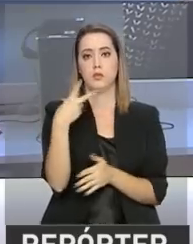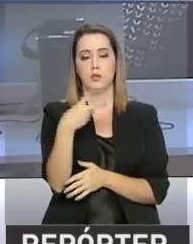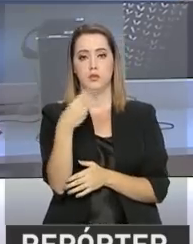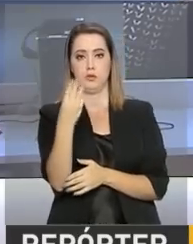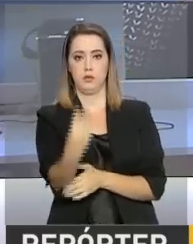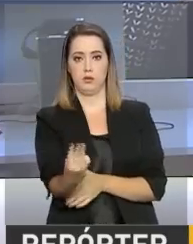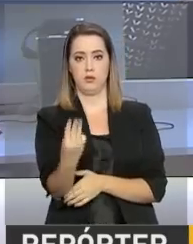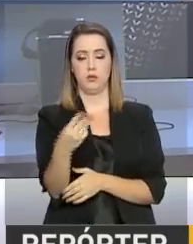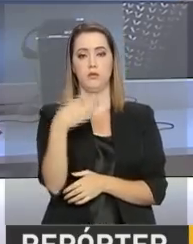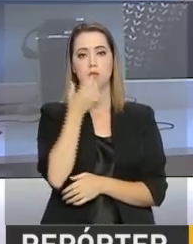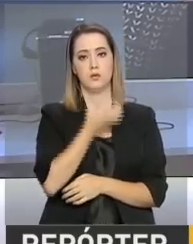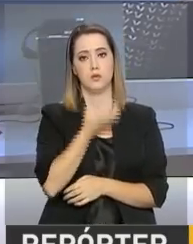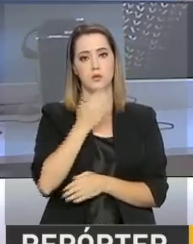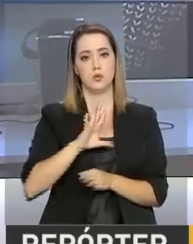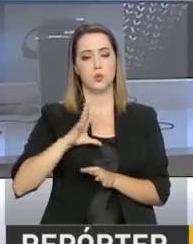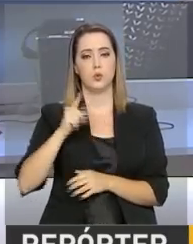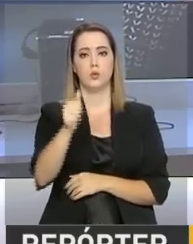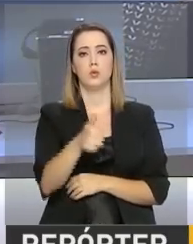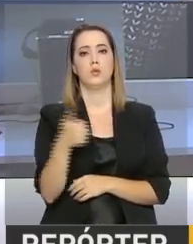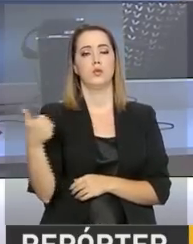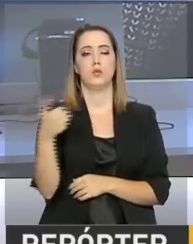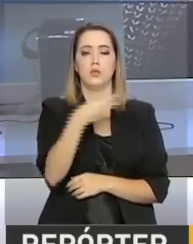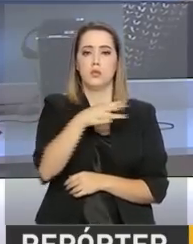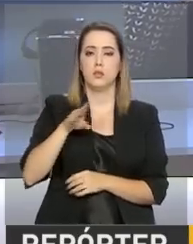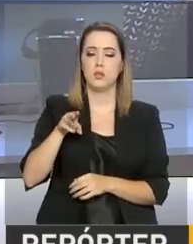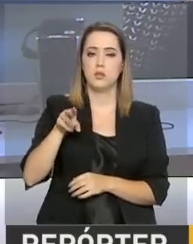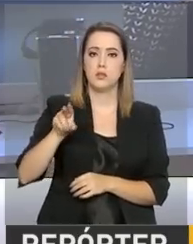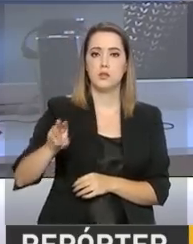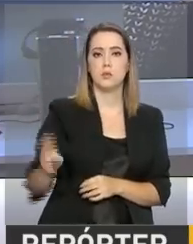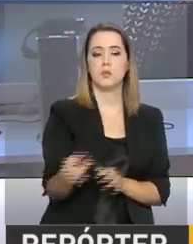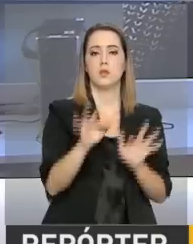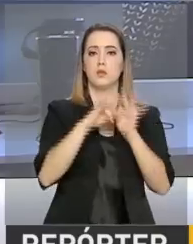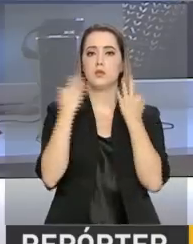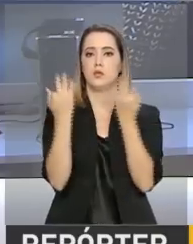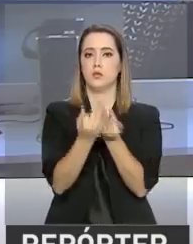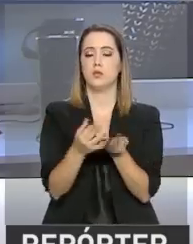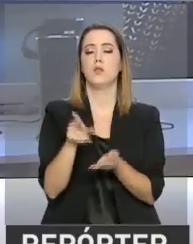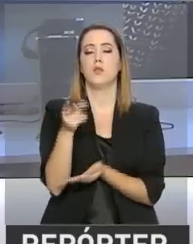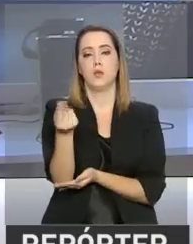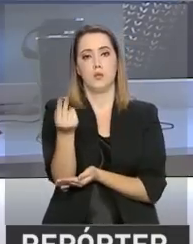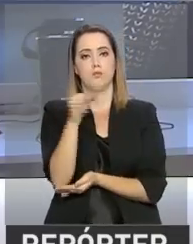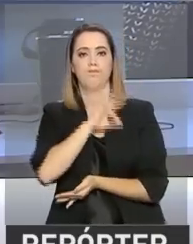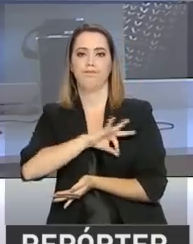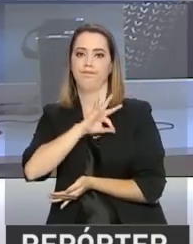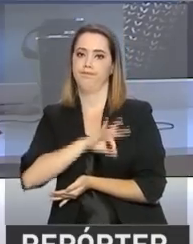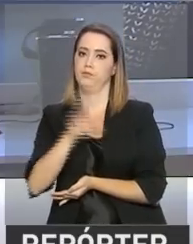todo, mais de 13 milhões e meio de famílias terão a renda complementada pelo programa